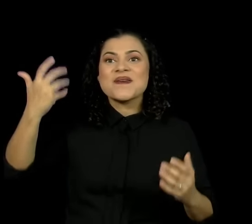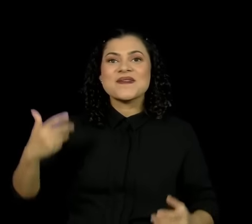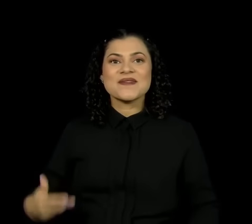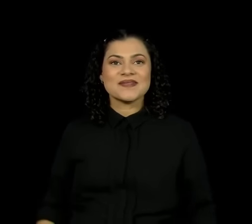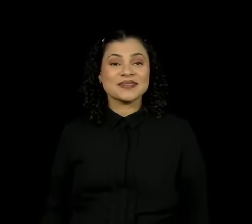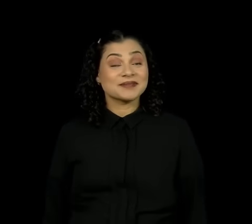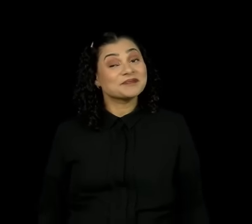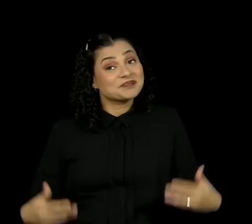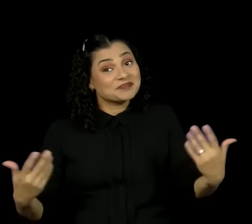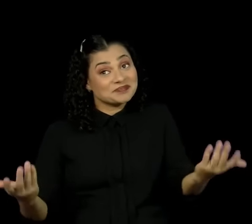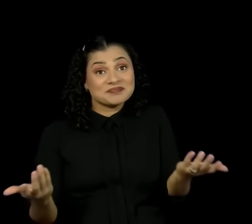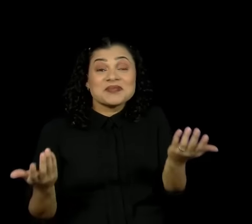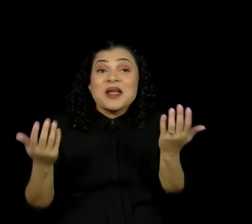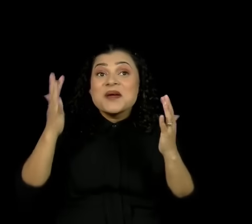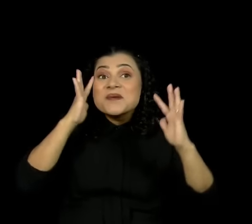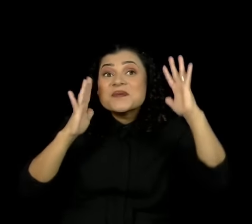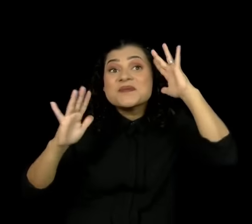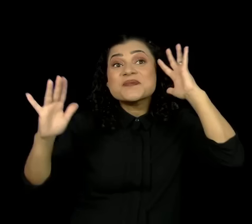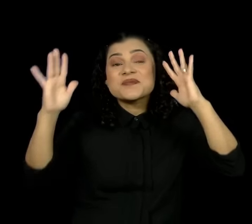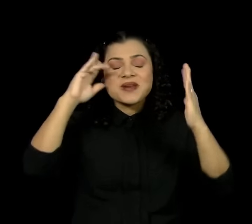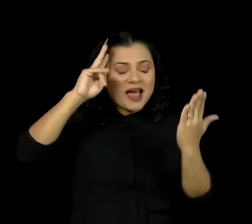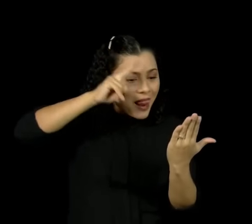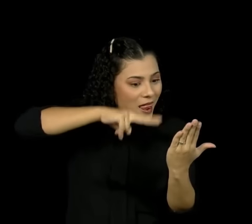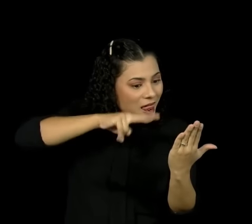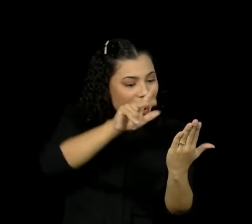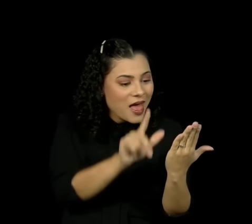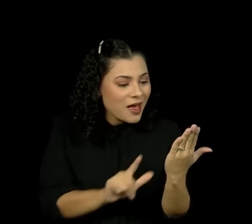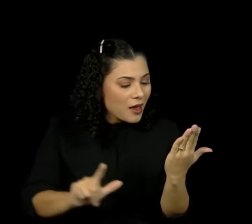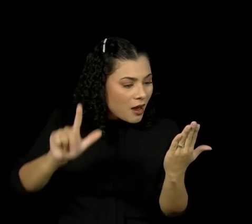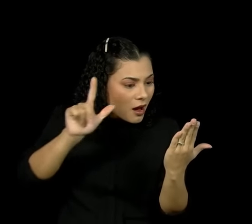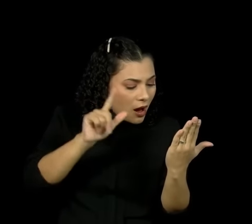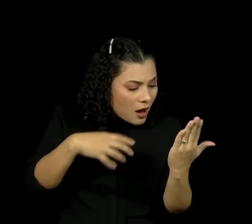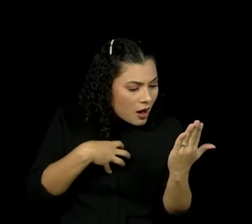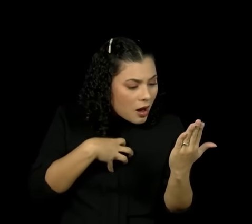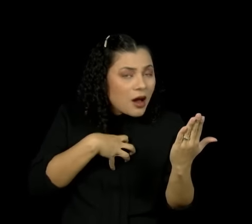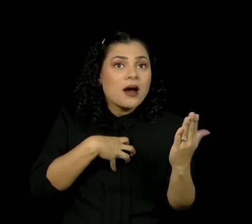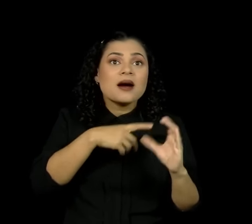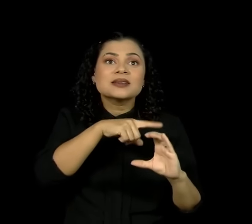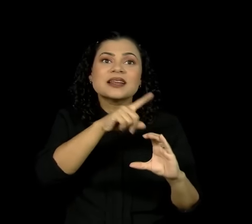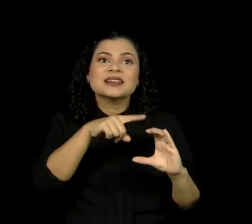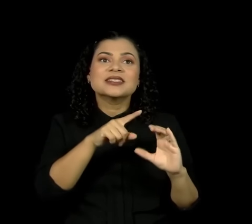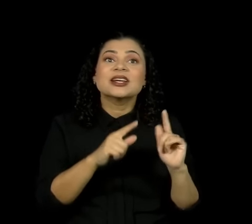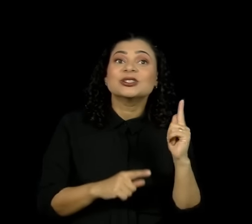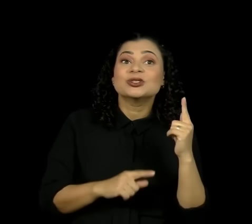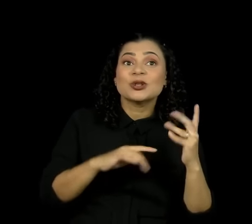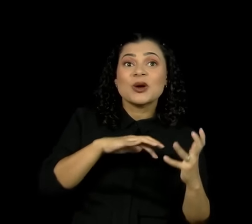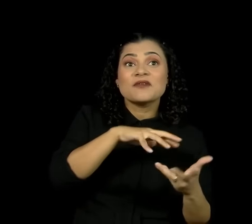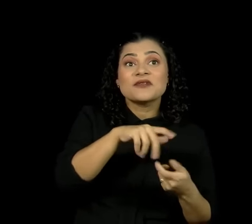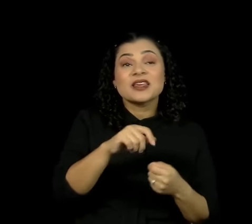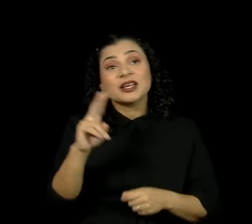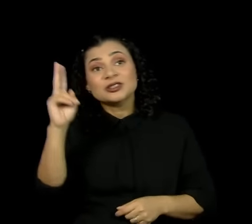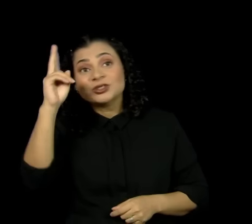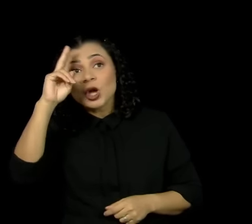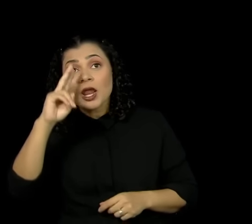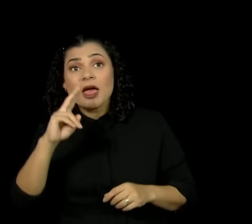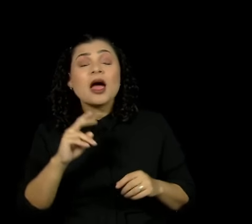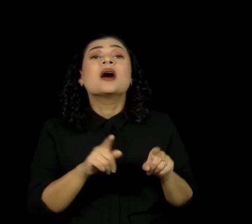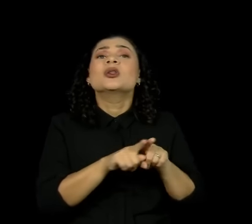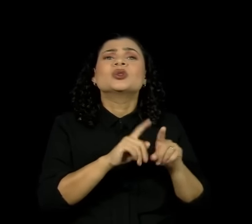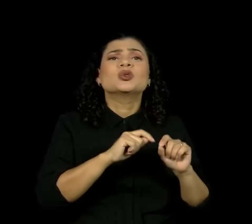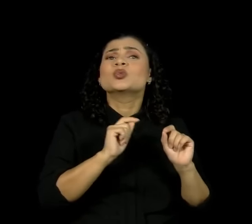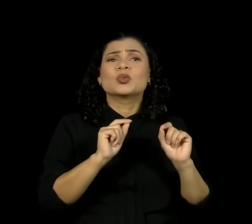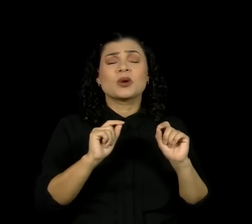E nessas viagens literárias, tomamos contato com noções básicas de ciências, geografia, história, botânica,